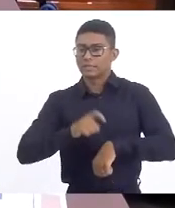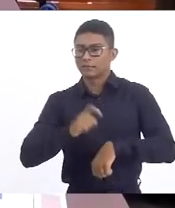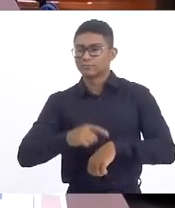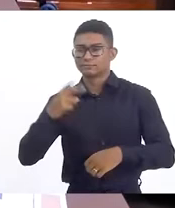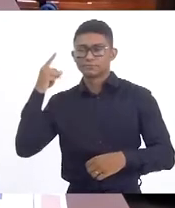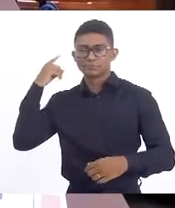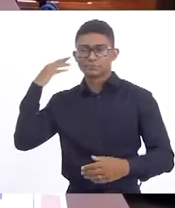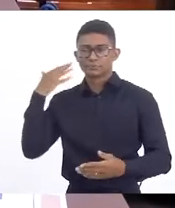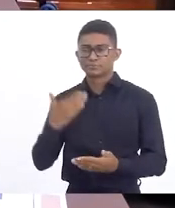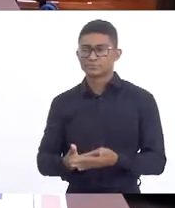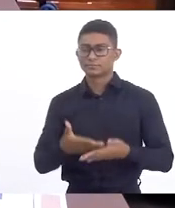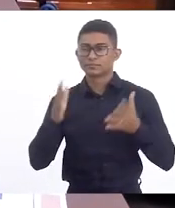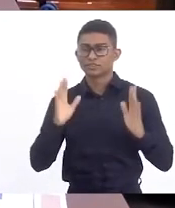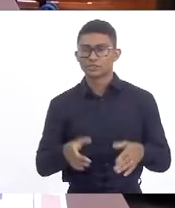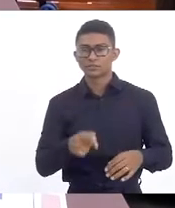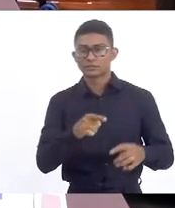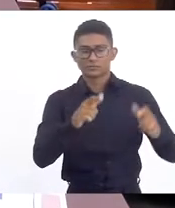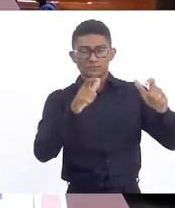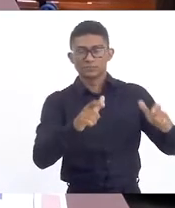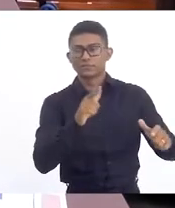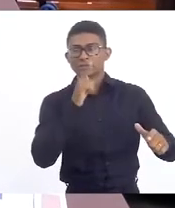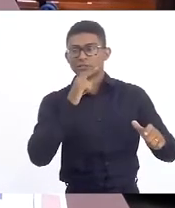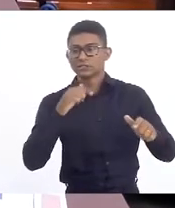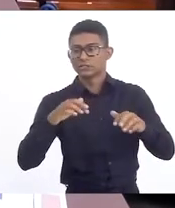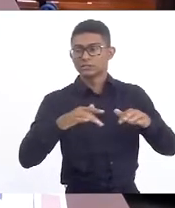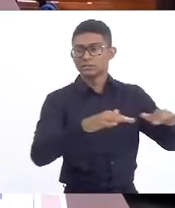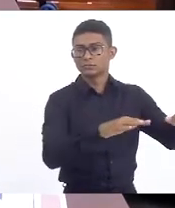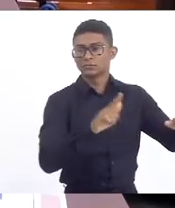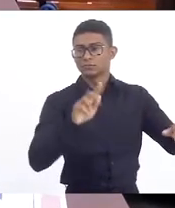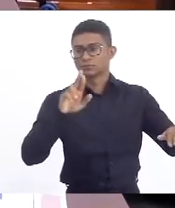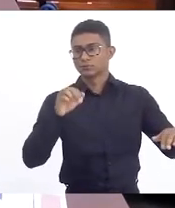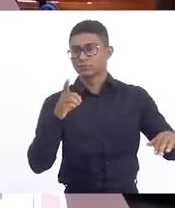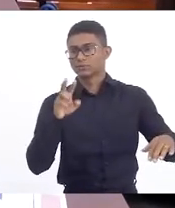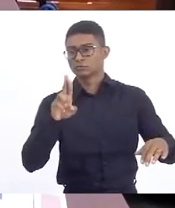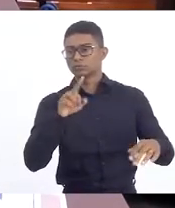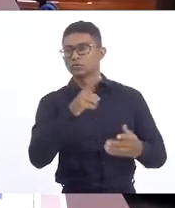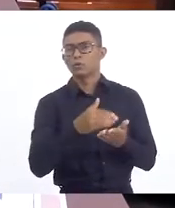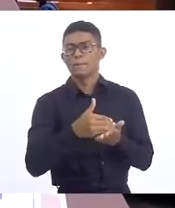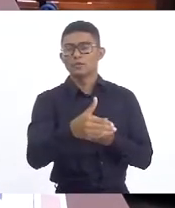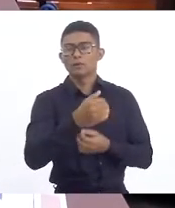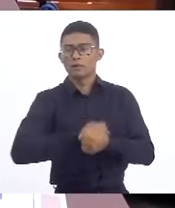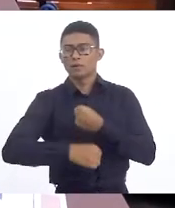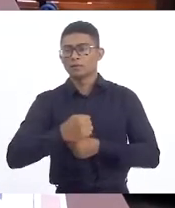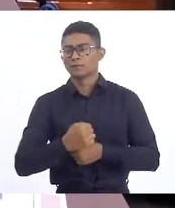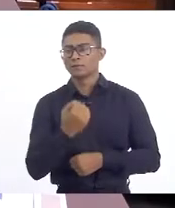Né? O Guandu entrou em funcionamento no ano de